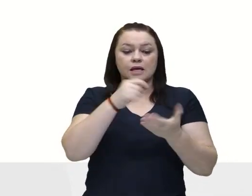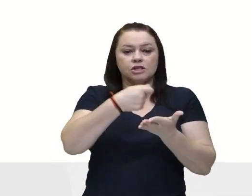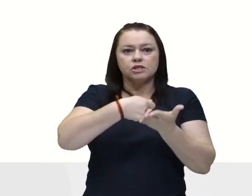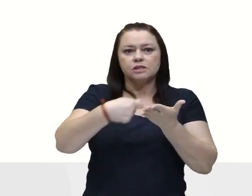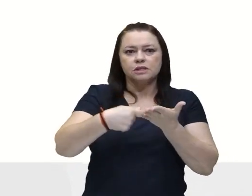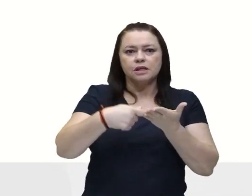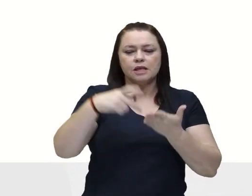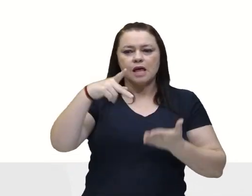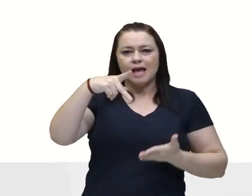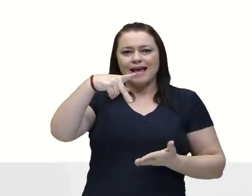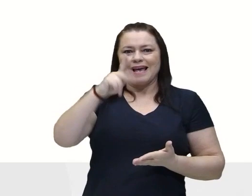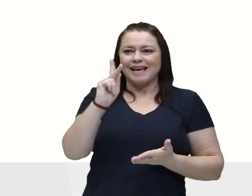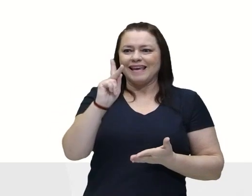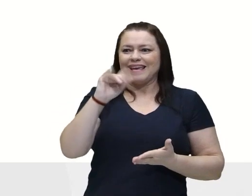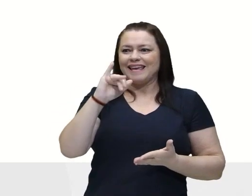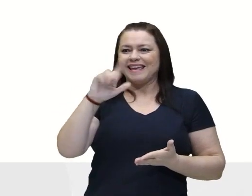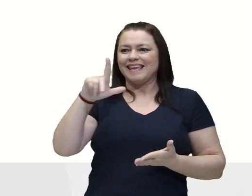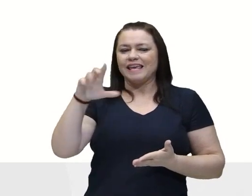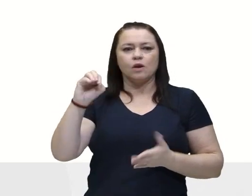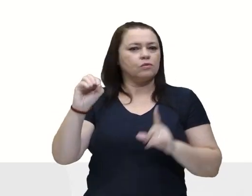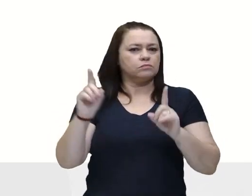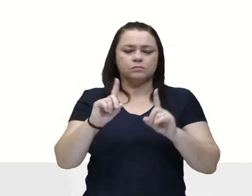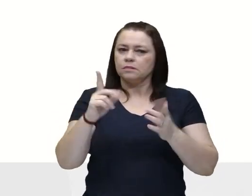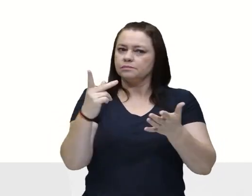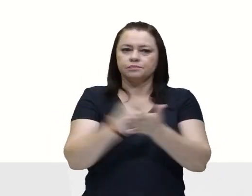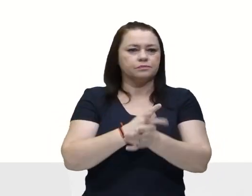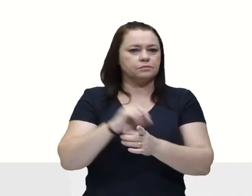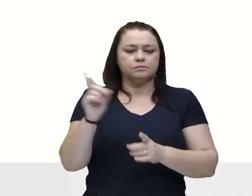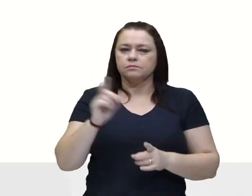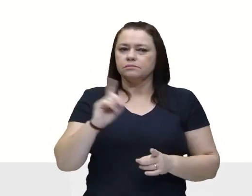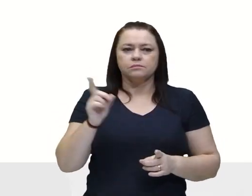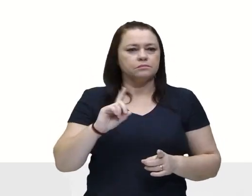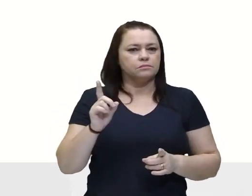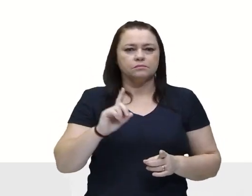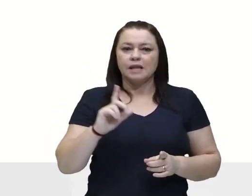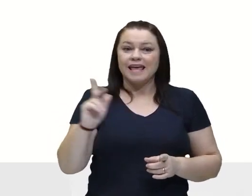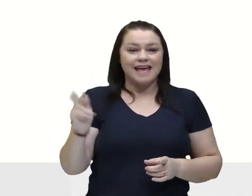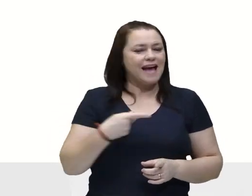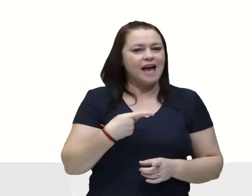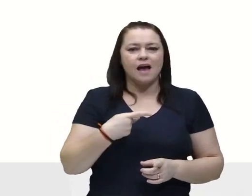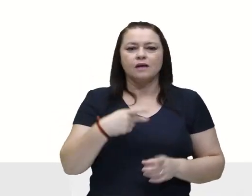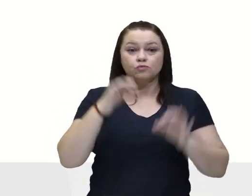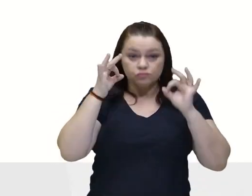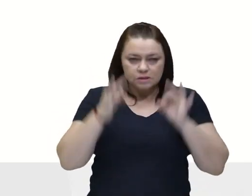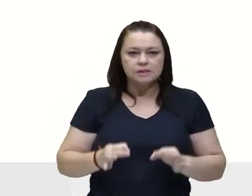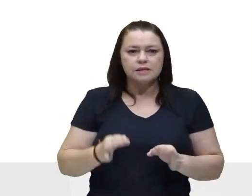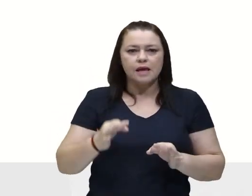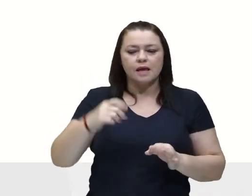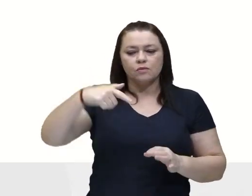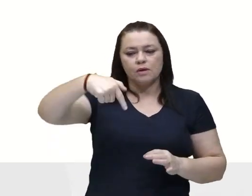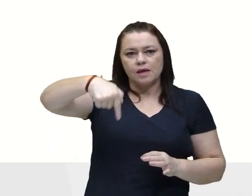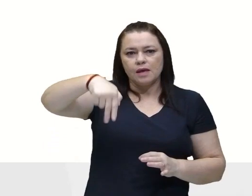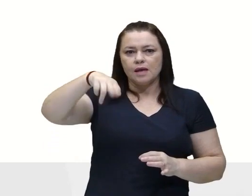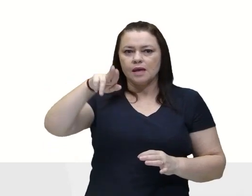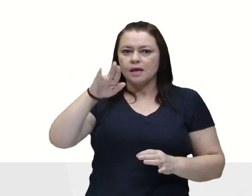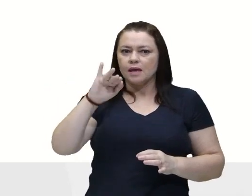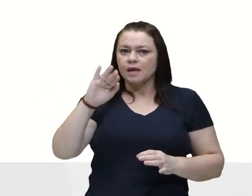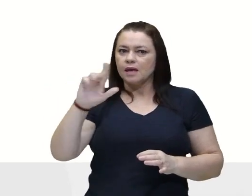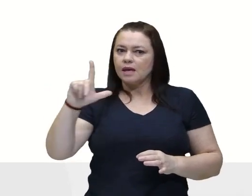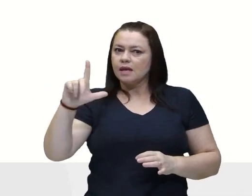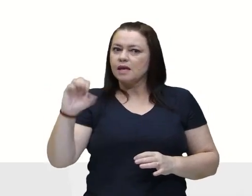K, de forma nenhuma, tá? Comida quilo, quilo, de forma alguma. É com QU, tá certo? A